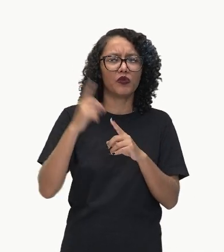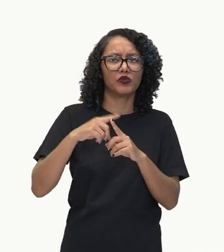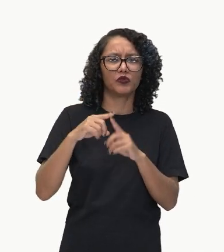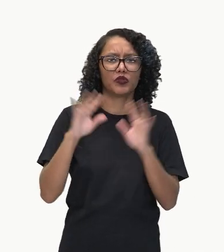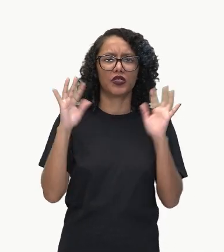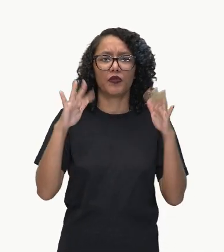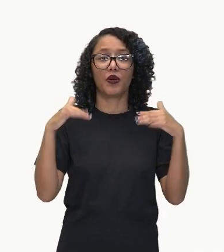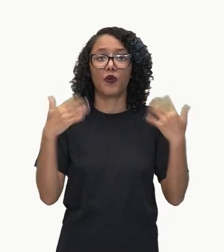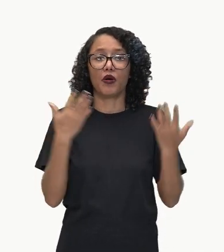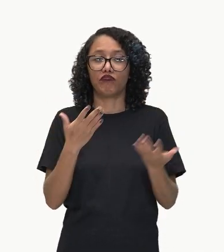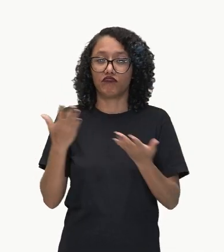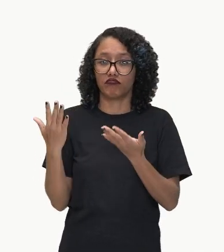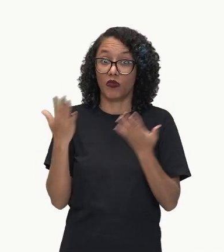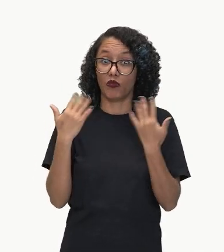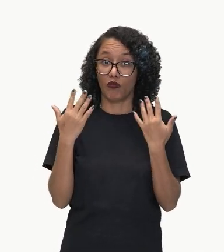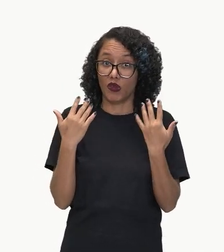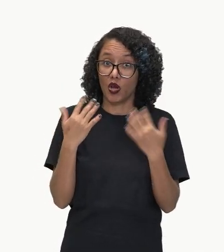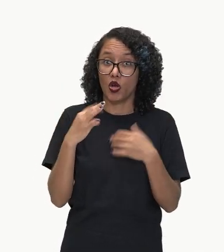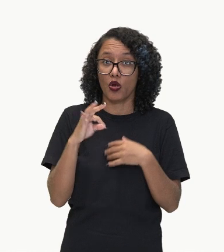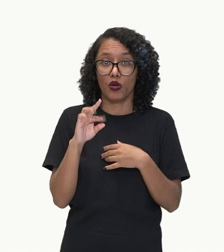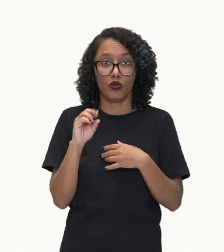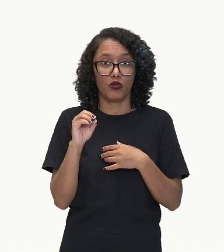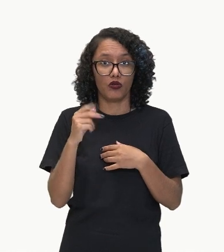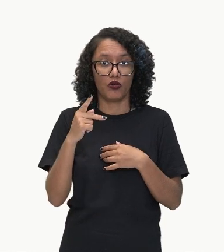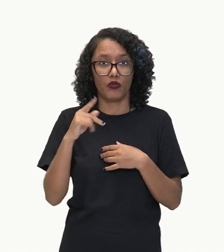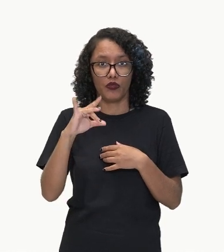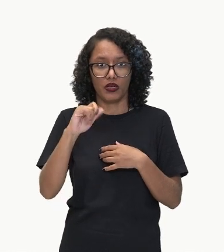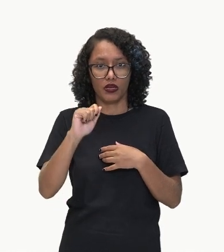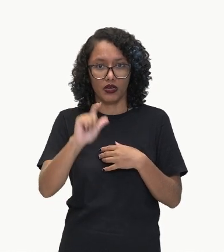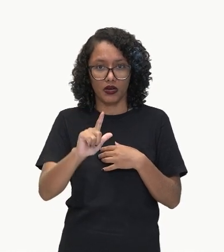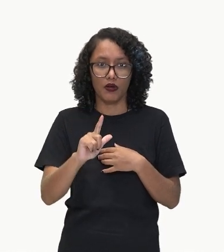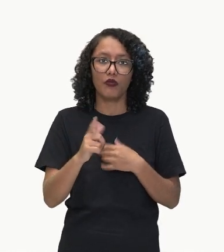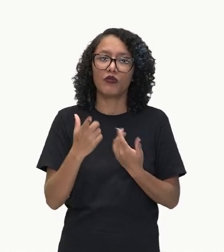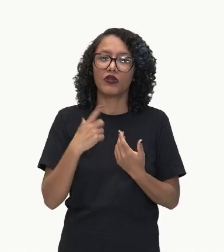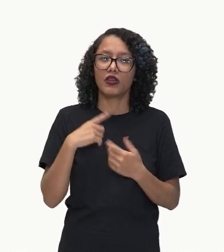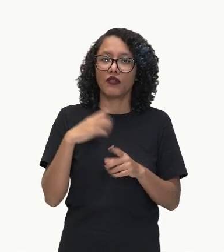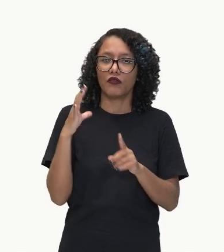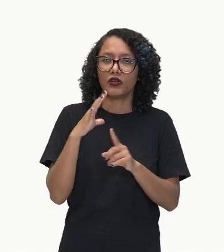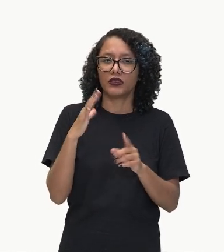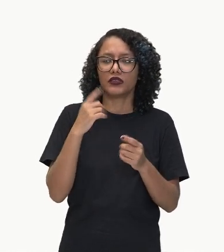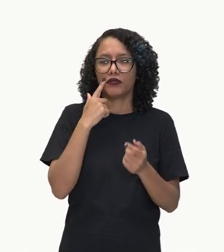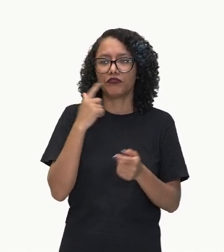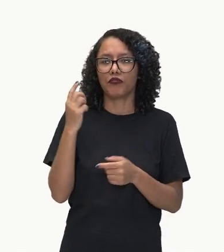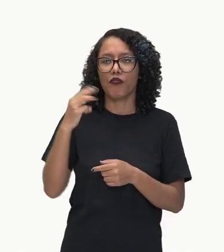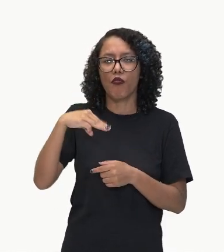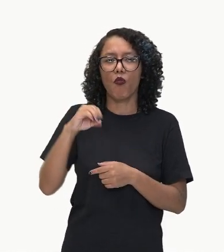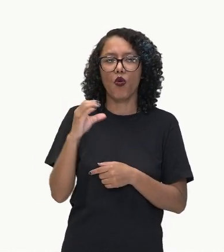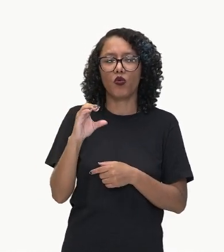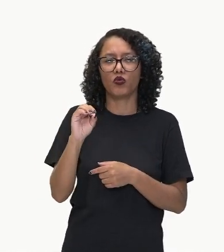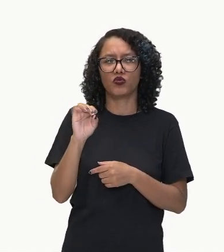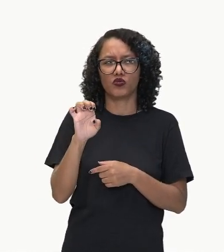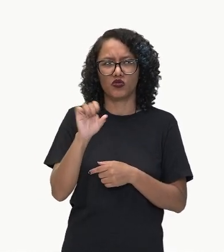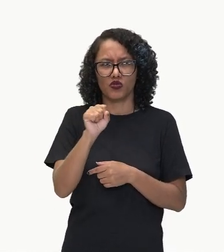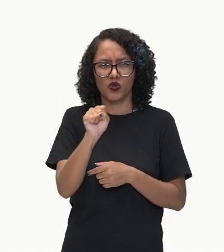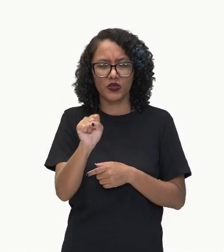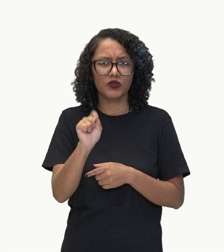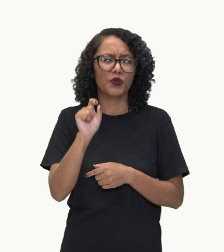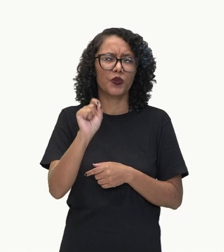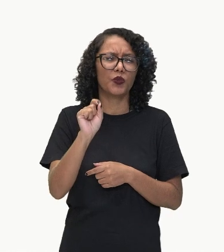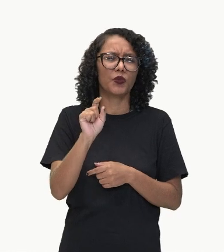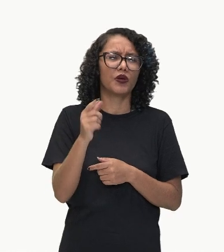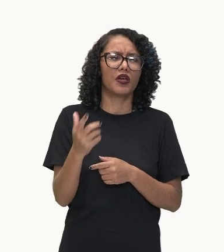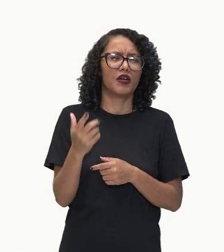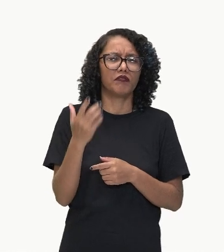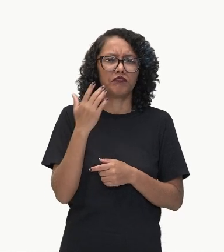É o clima tropical e ele é influenciado pelas monções sazonais. Monções não